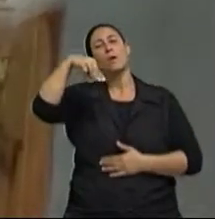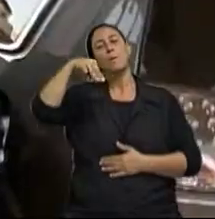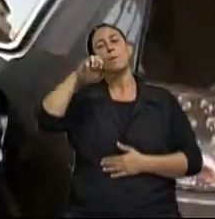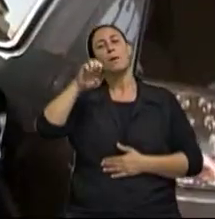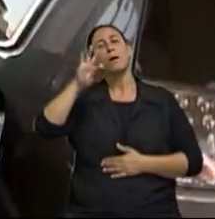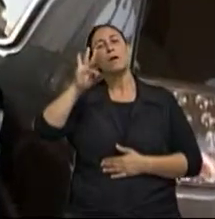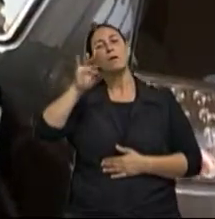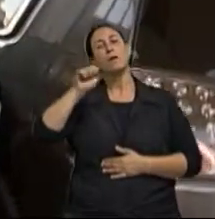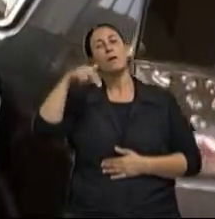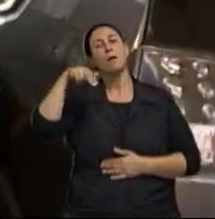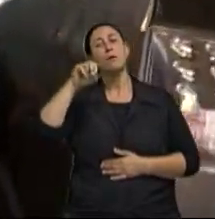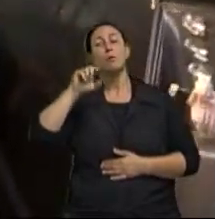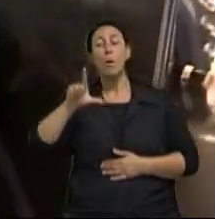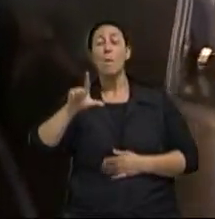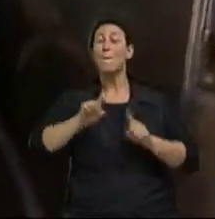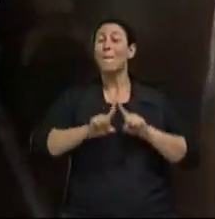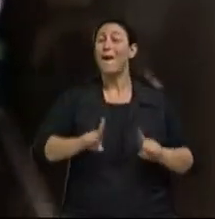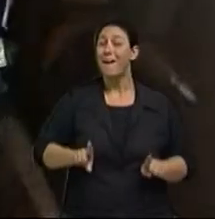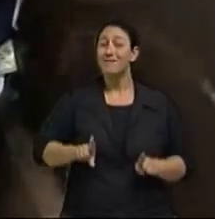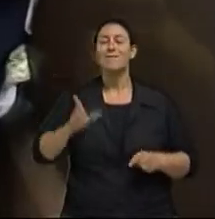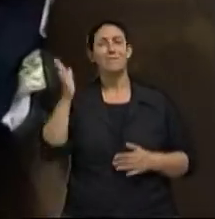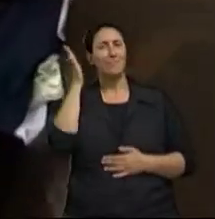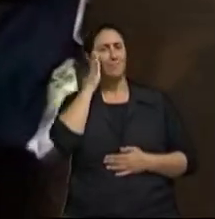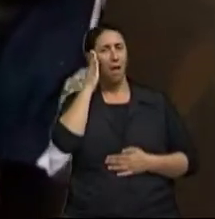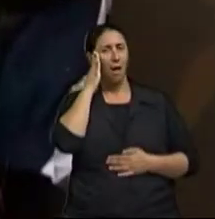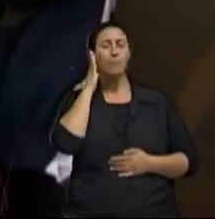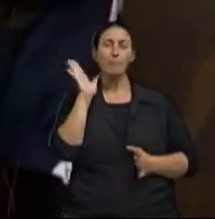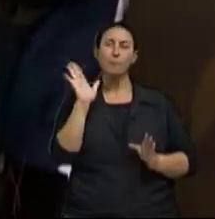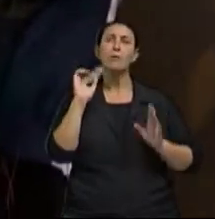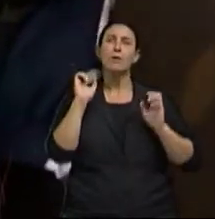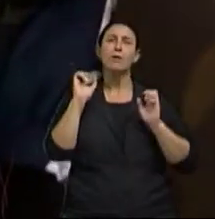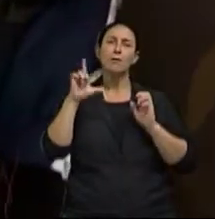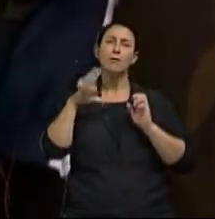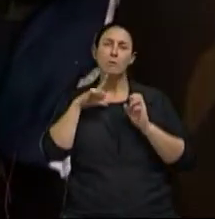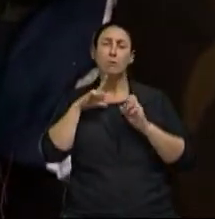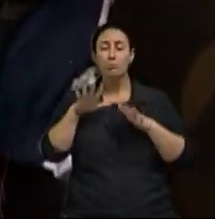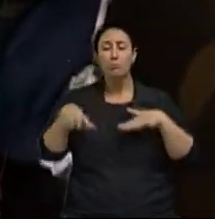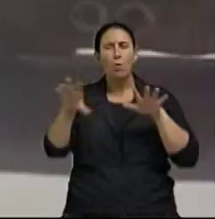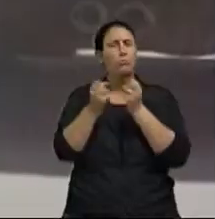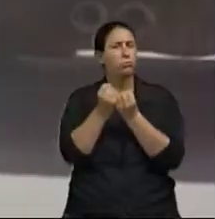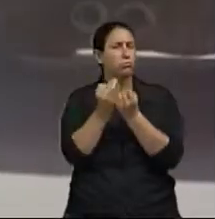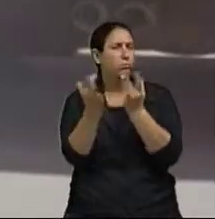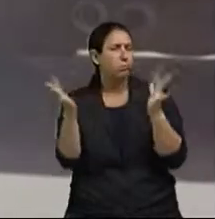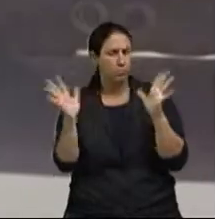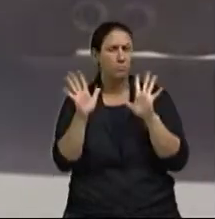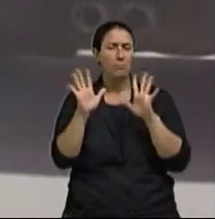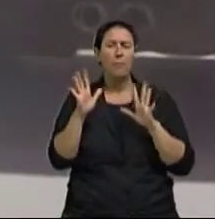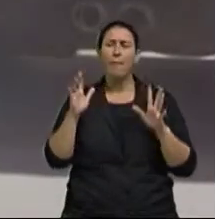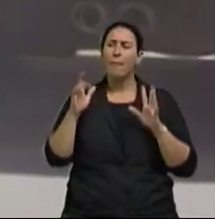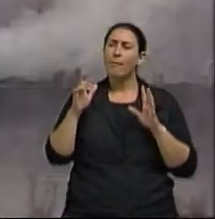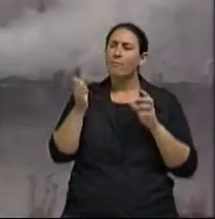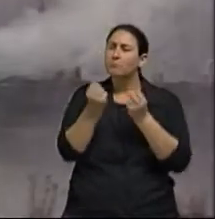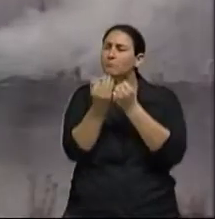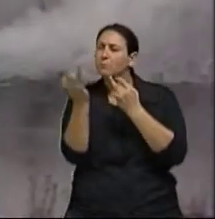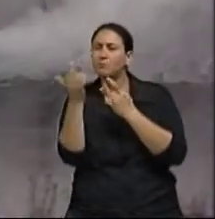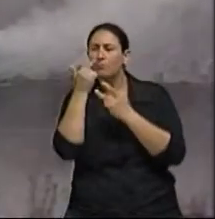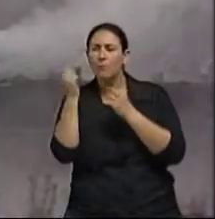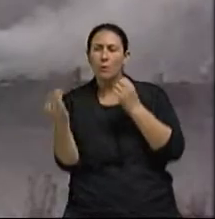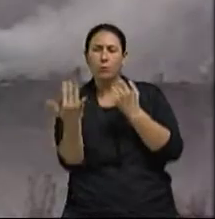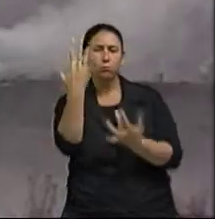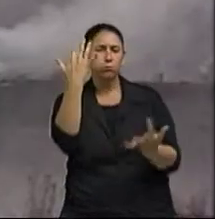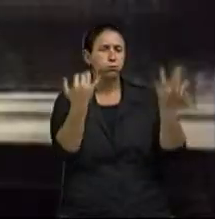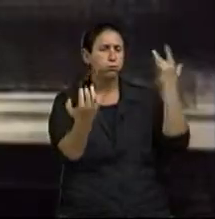aí nós vamos ter aí uma diferença positiva para a natureza Então nós quantificamos tudo isso Em média, nós temos uma emissão